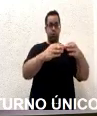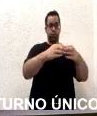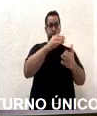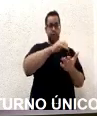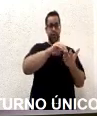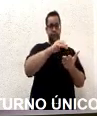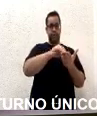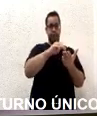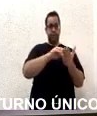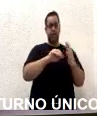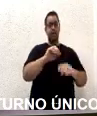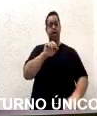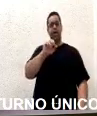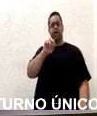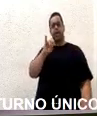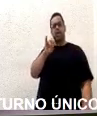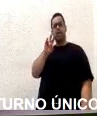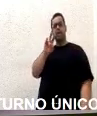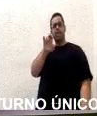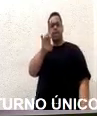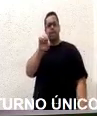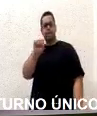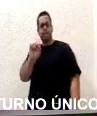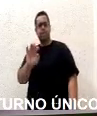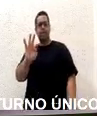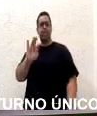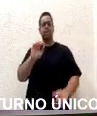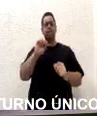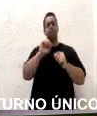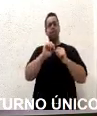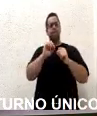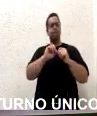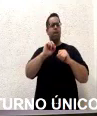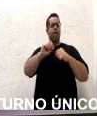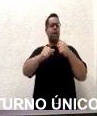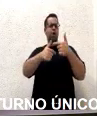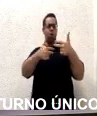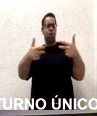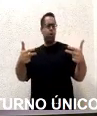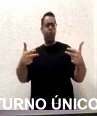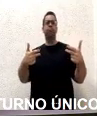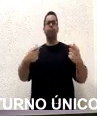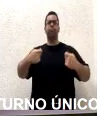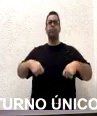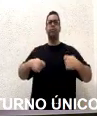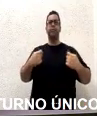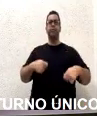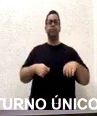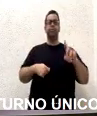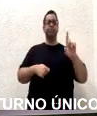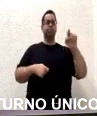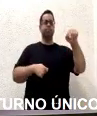Cordeiro Invest, que isenção de IPTU, para as firmas que vêm para a cidade, né,